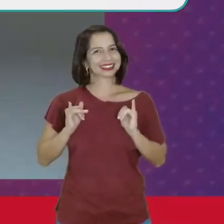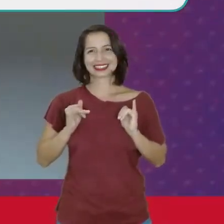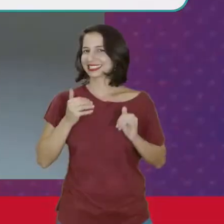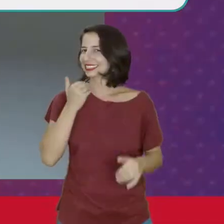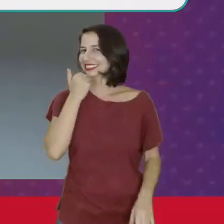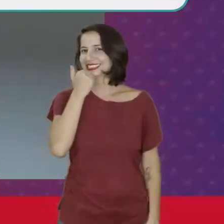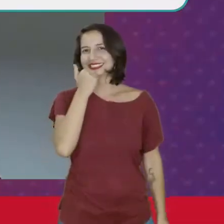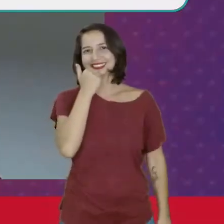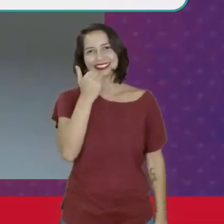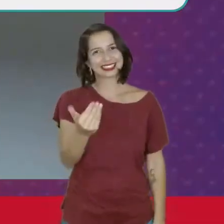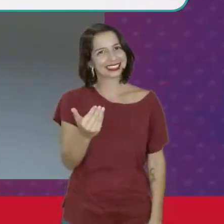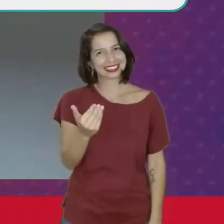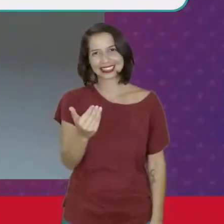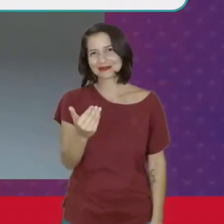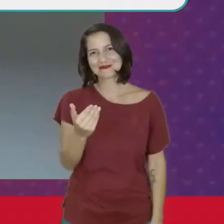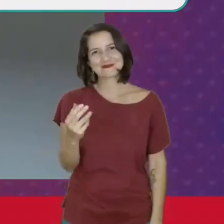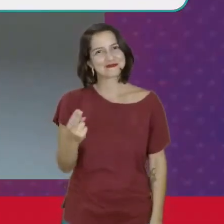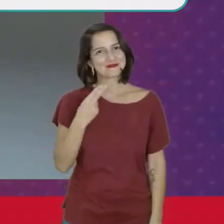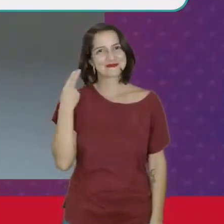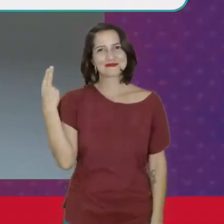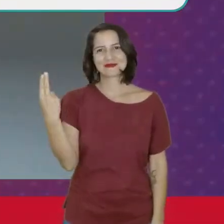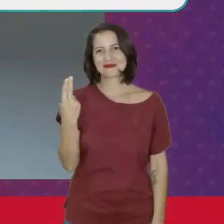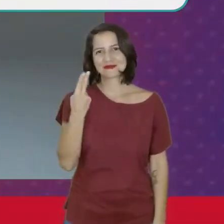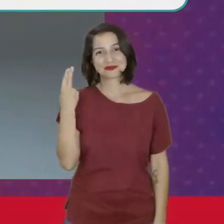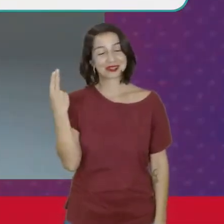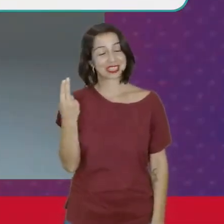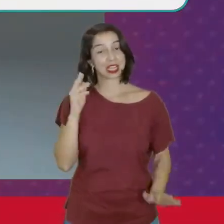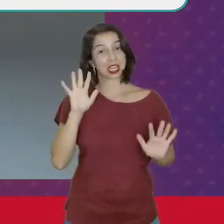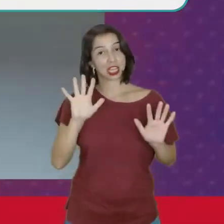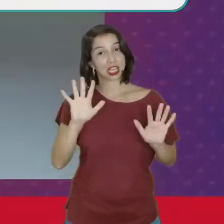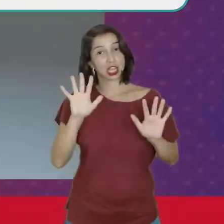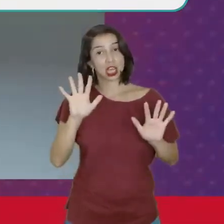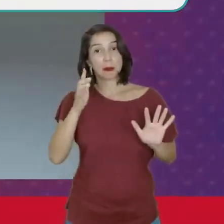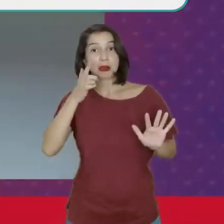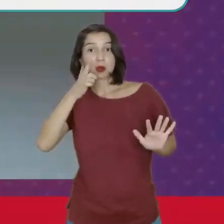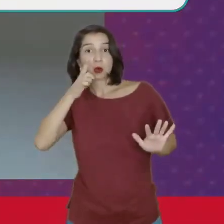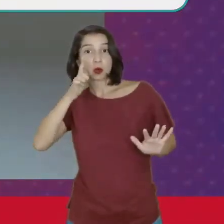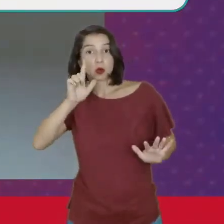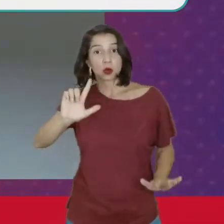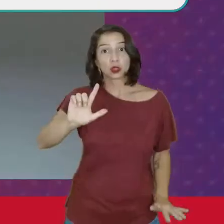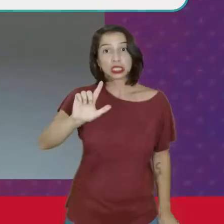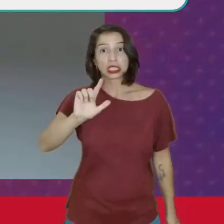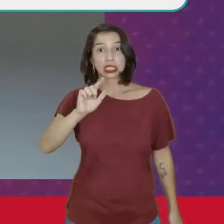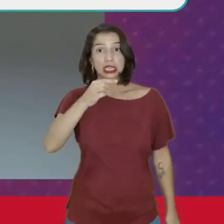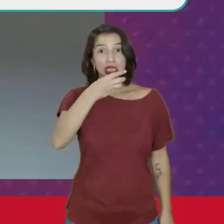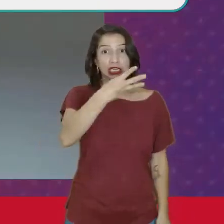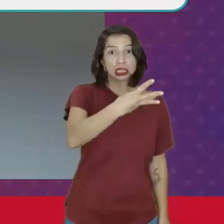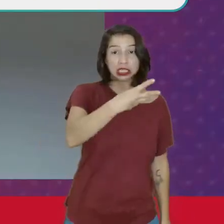Para eu cumprir 32 aulas semanais, que é a minha jornada completa,